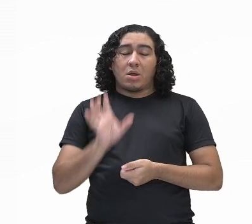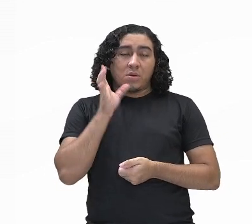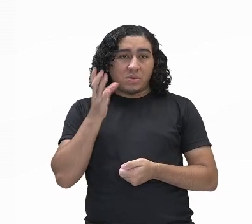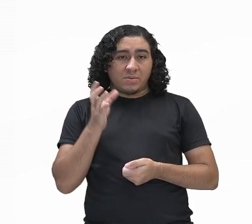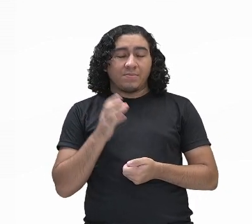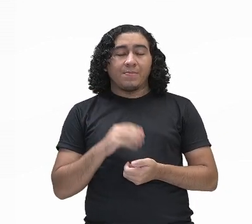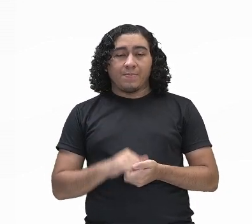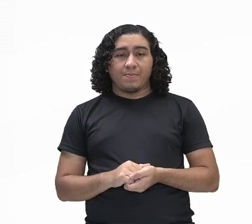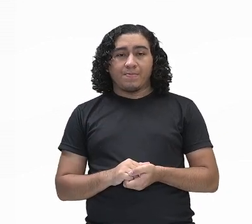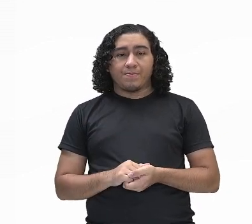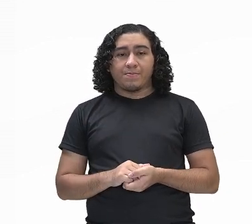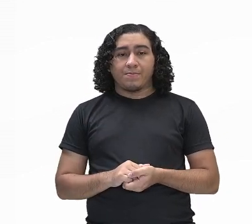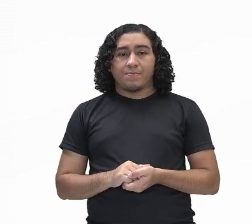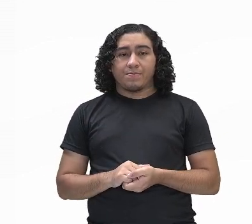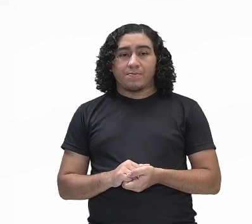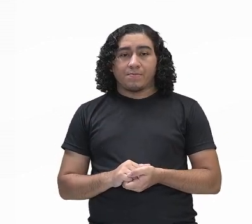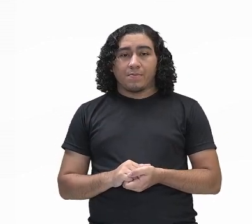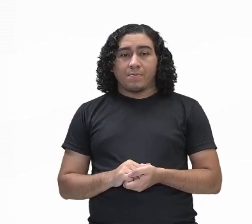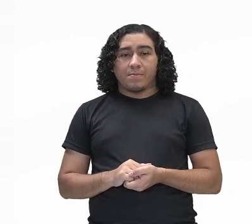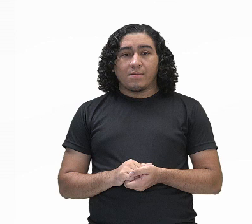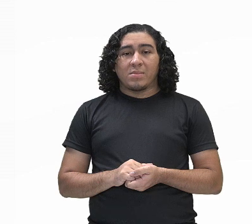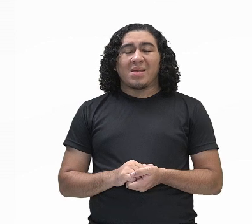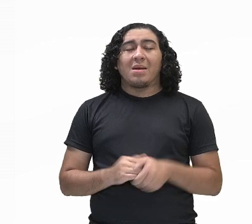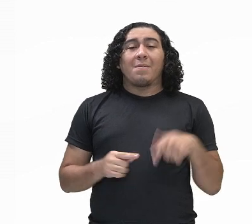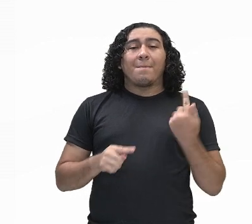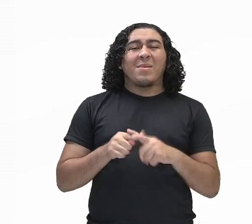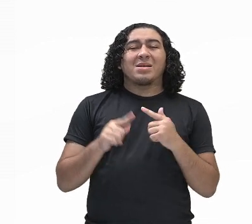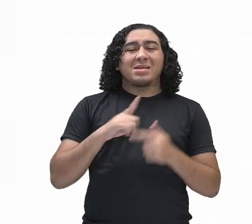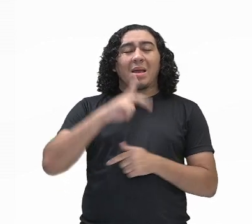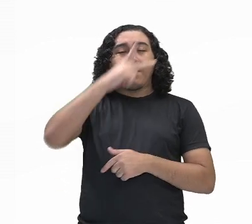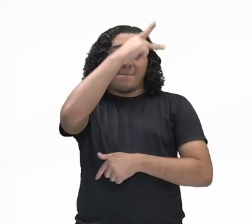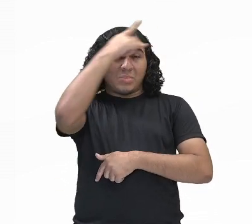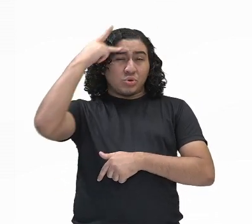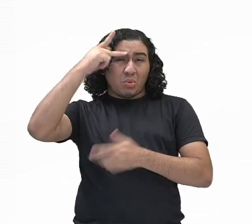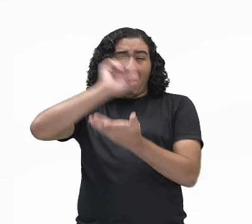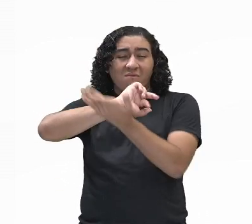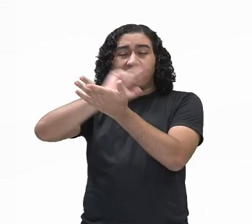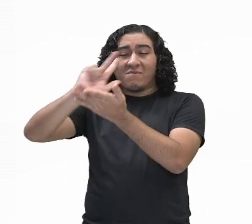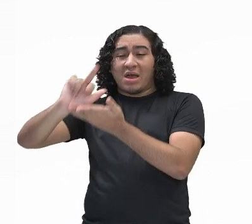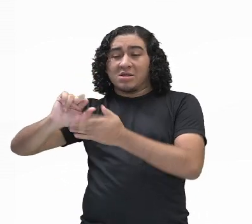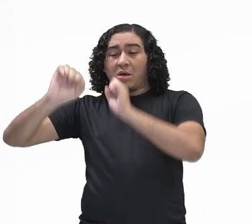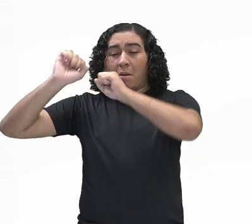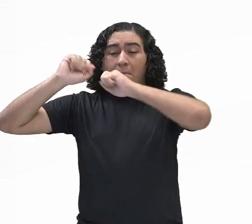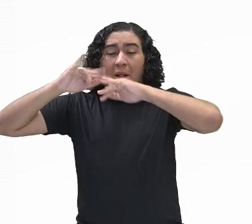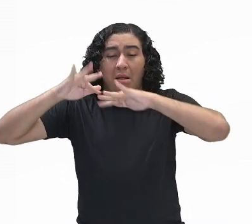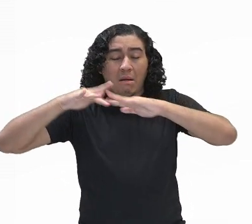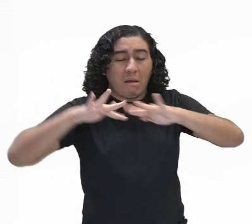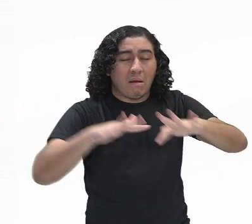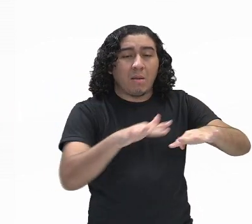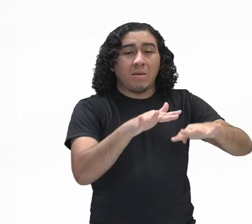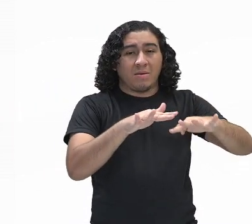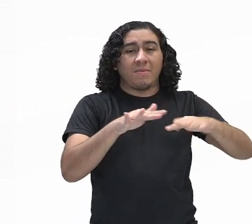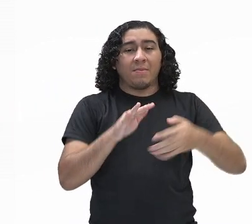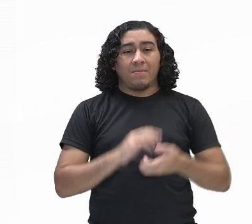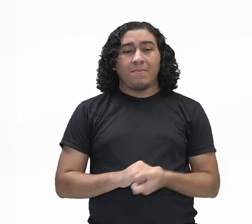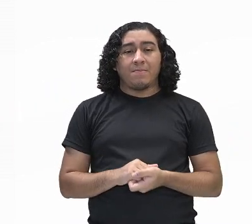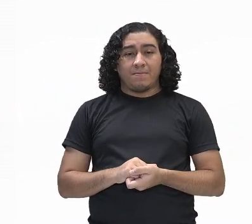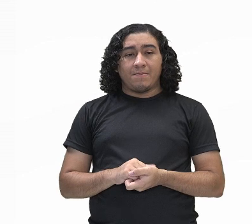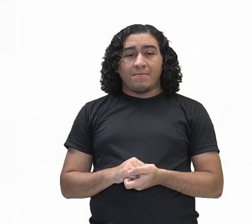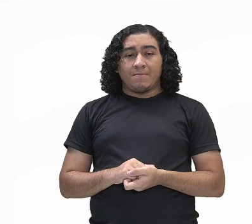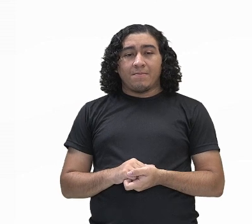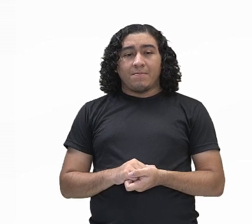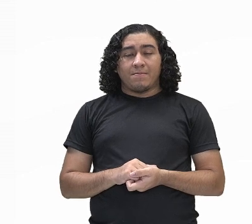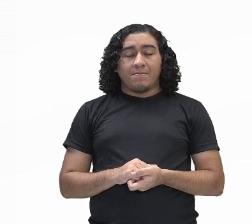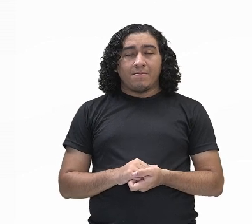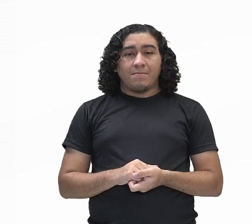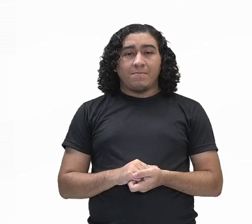né? Então, devido a esse inchaço urbano, né, ou o que nós chamamos também de macrocefalia urbana, vimos ali